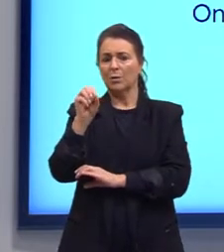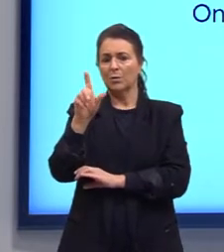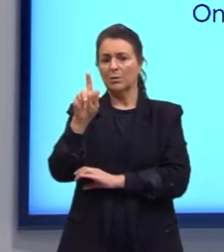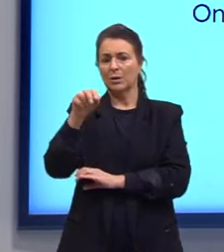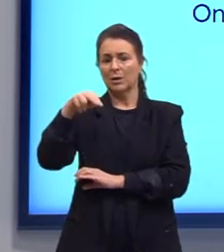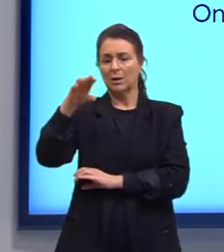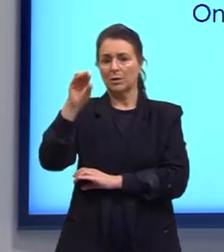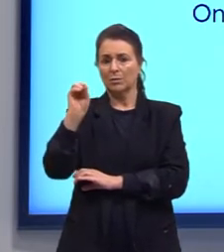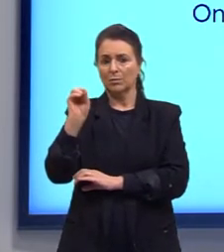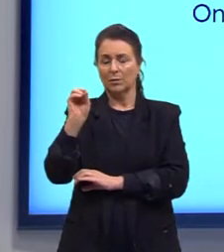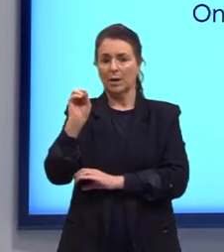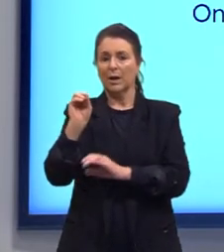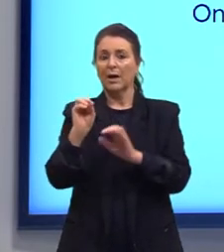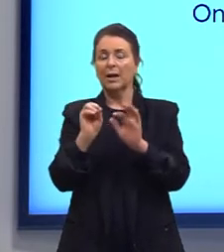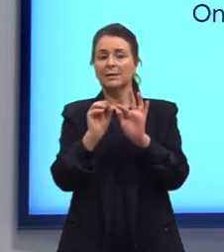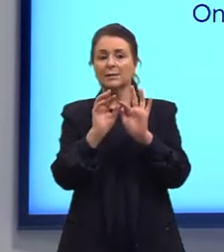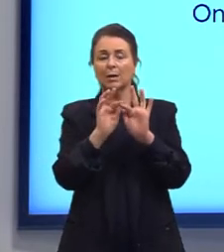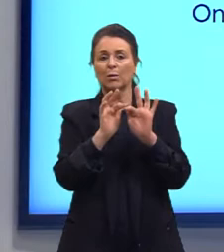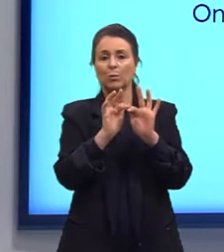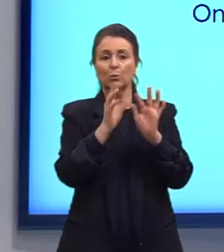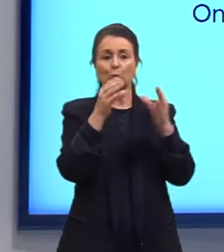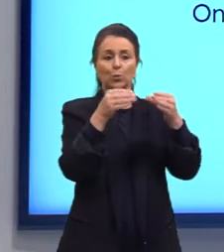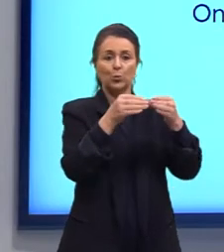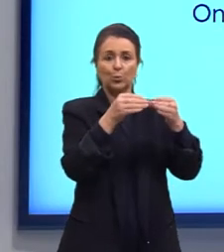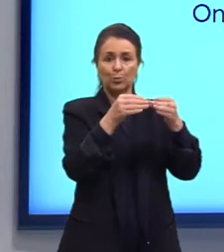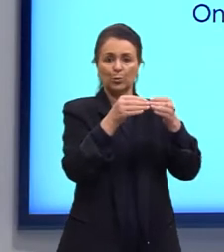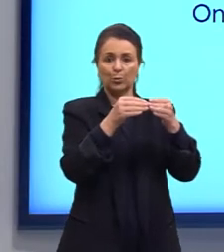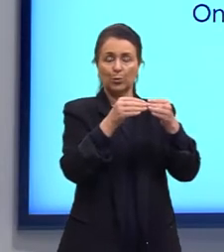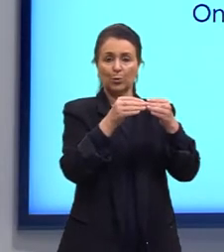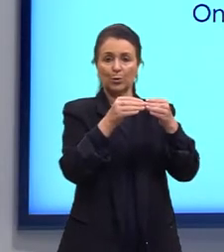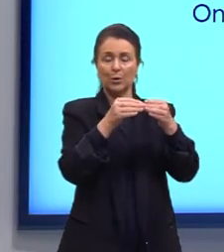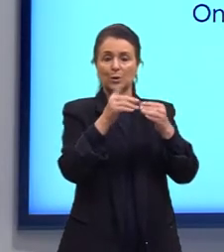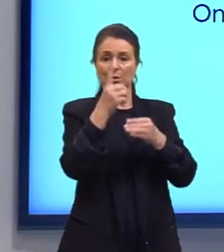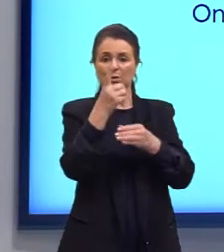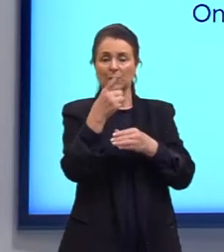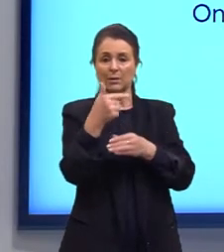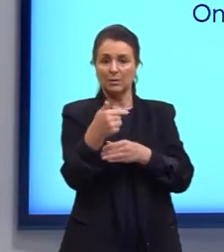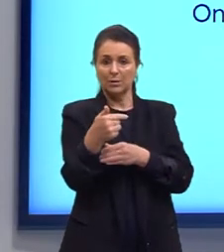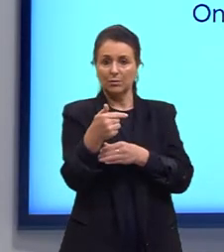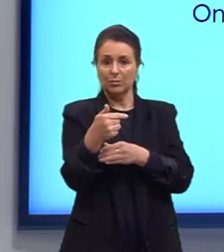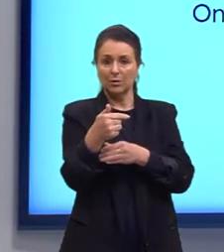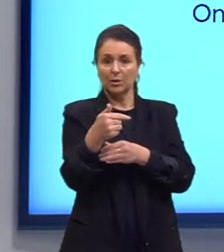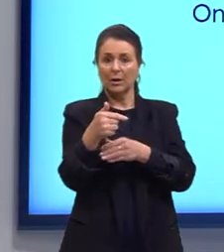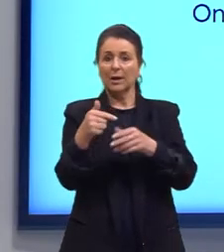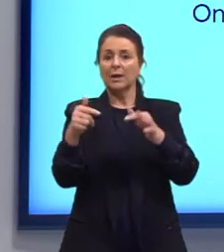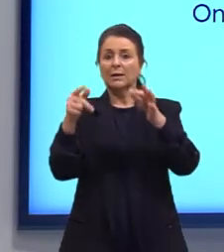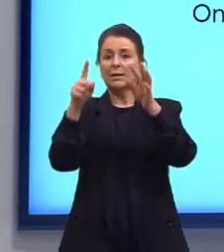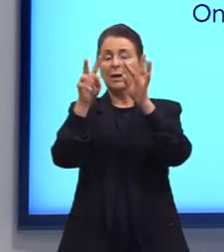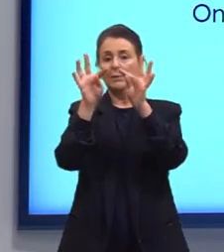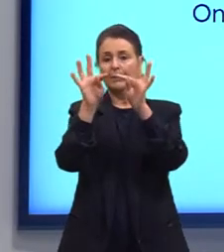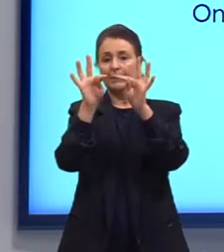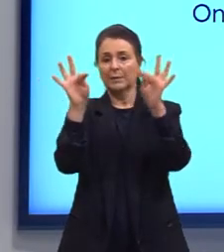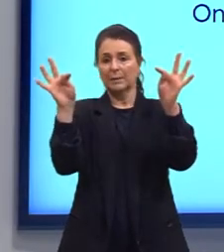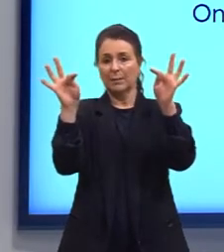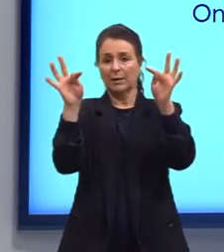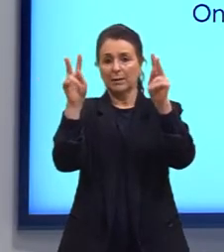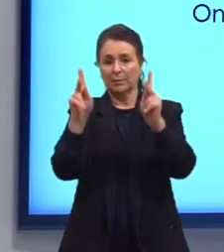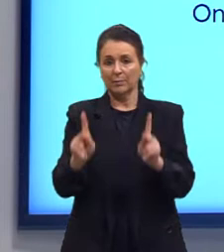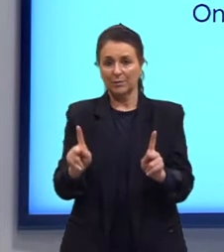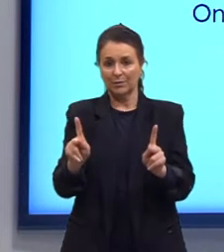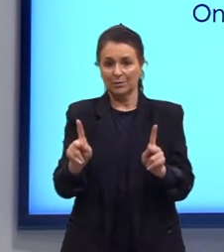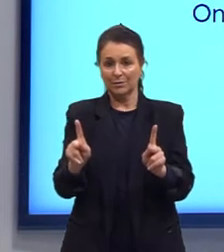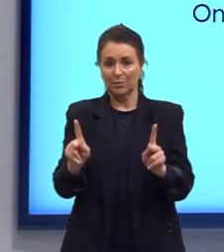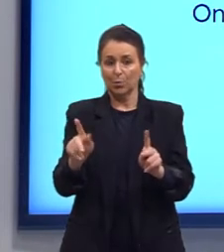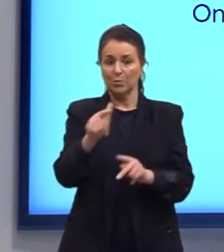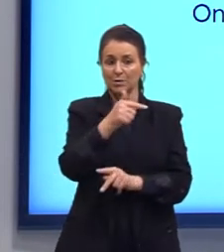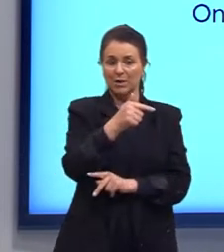químicos da família 17 do grupo 17 da Tabela Periódica ou família 7A E aí eles